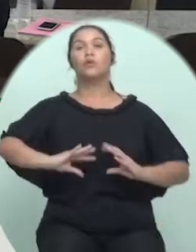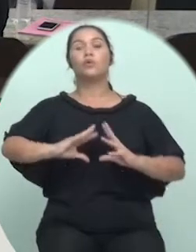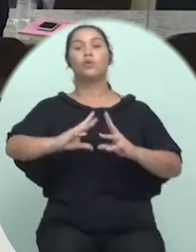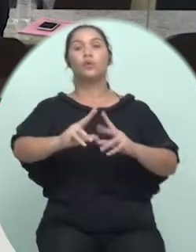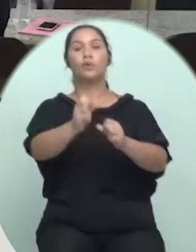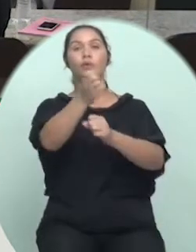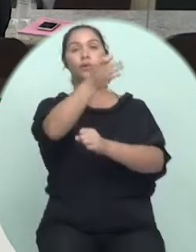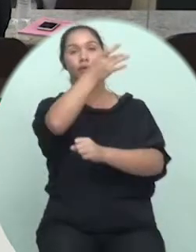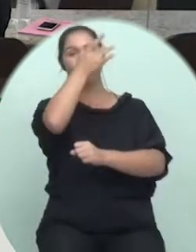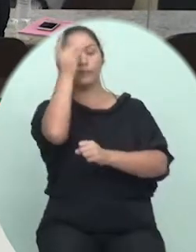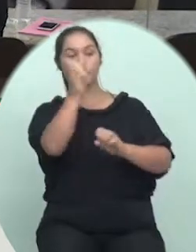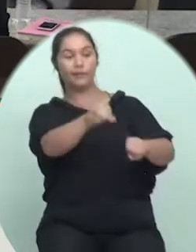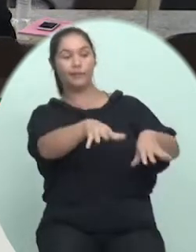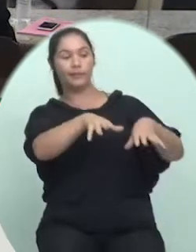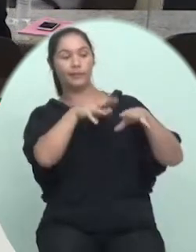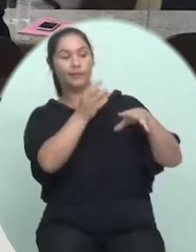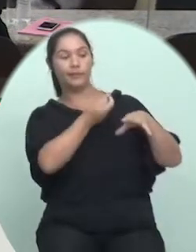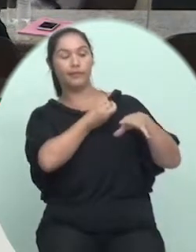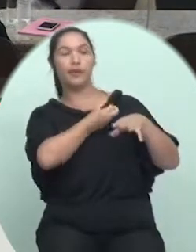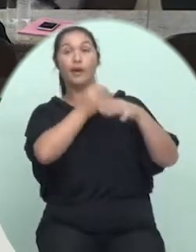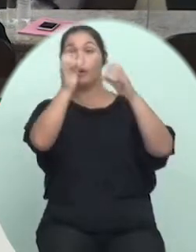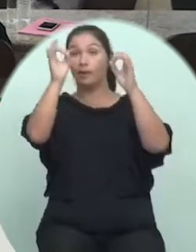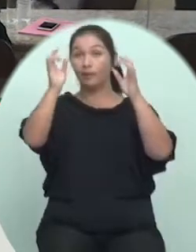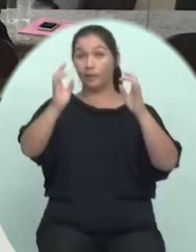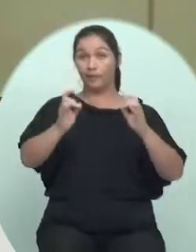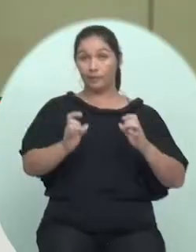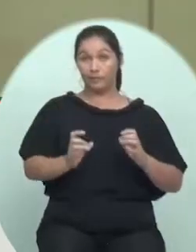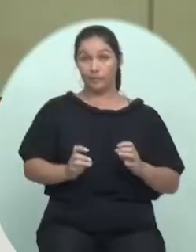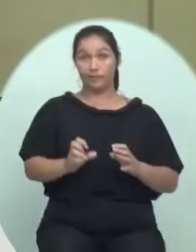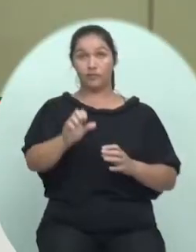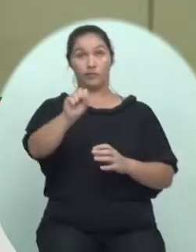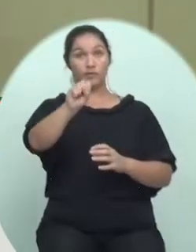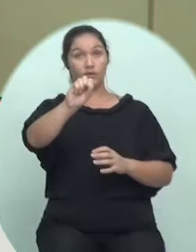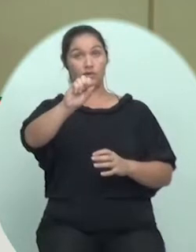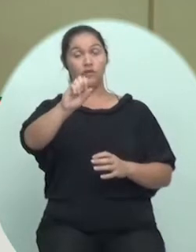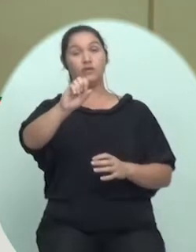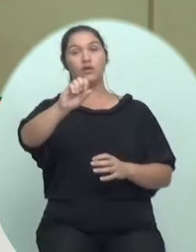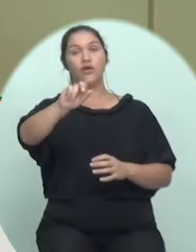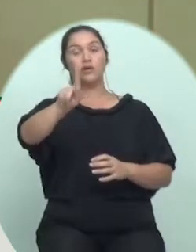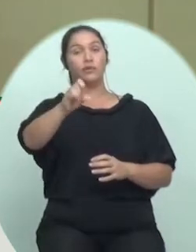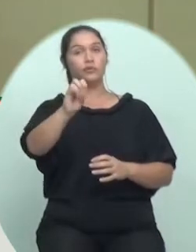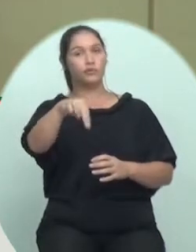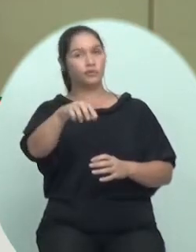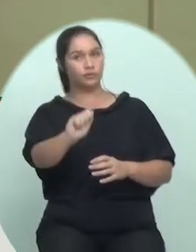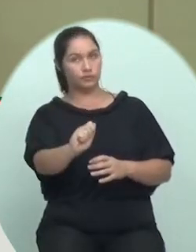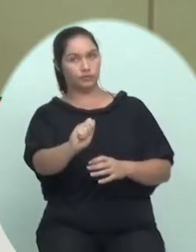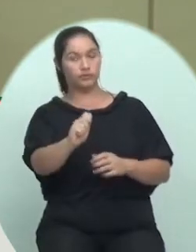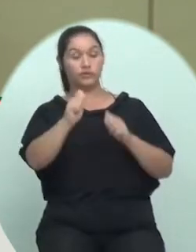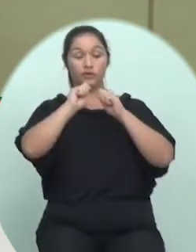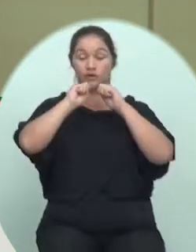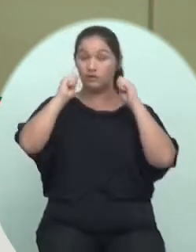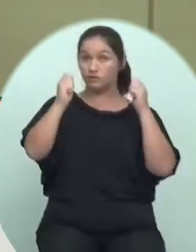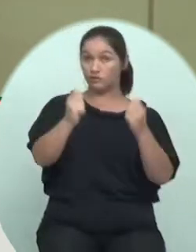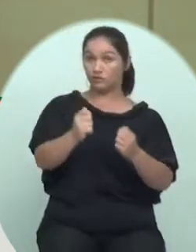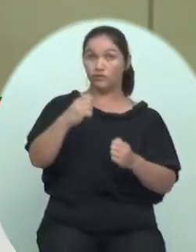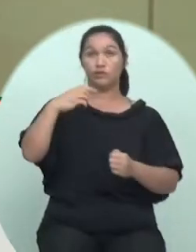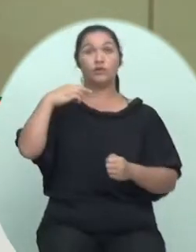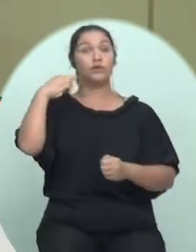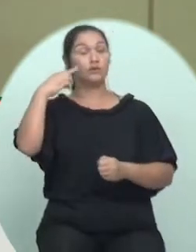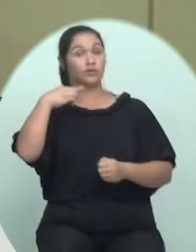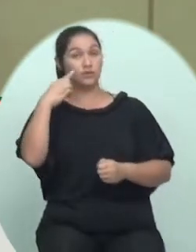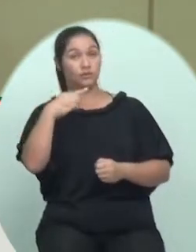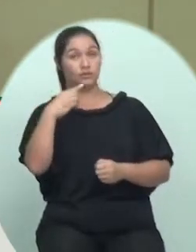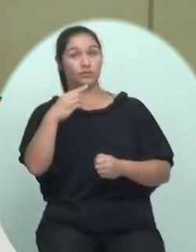nas galerias, especial ali o China, assessor do deputado Sérgio Mota, do meu partido, também o